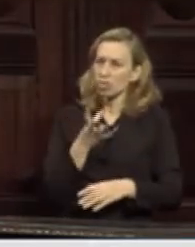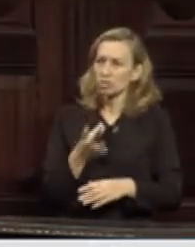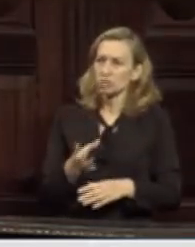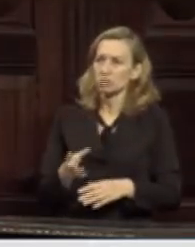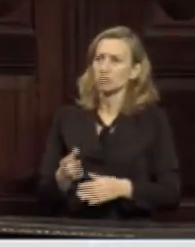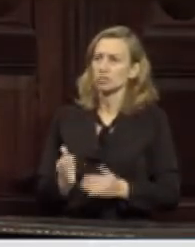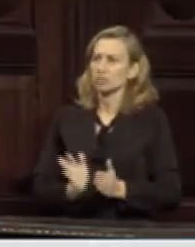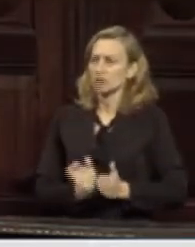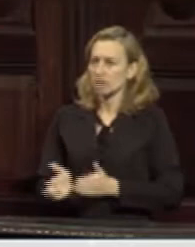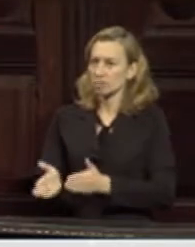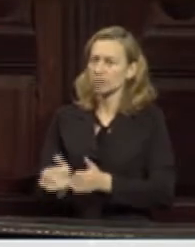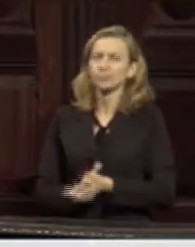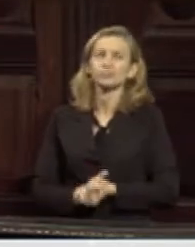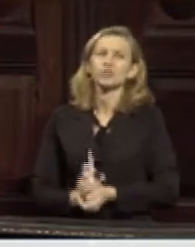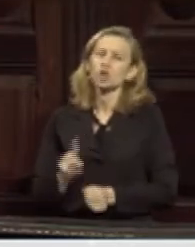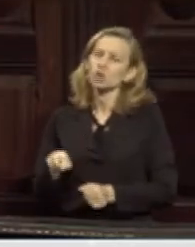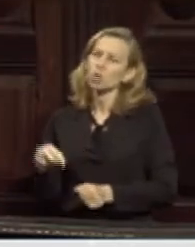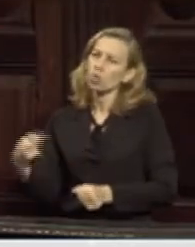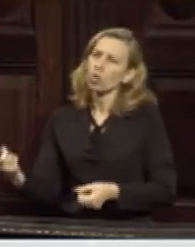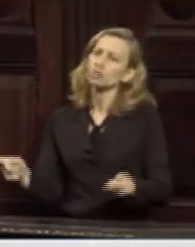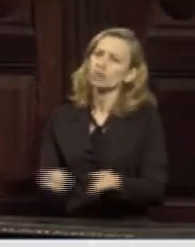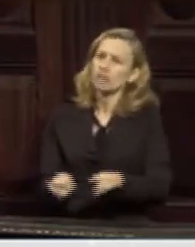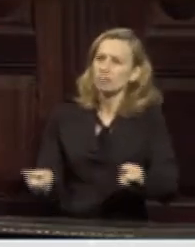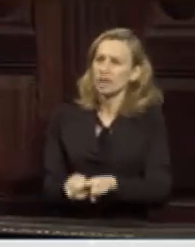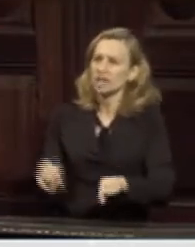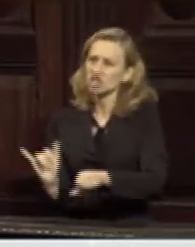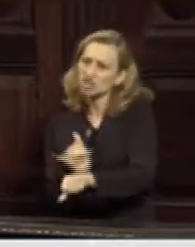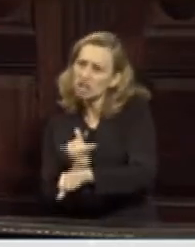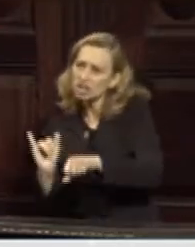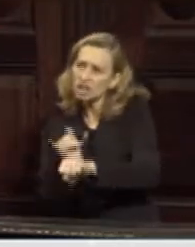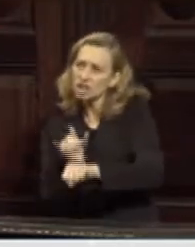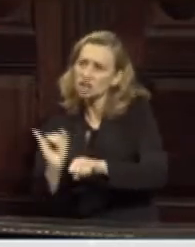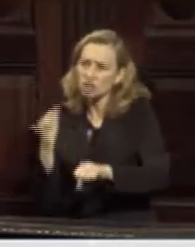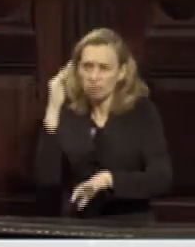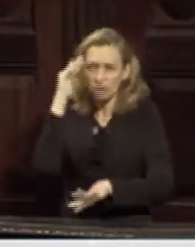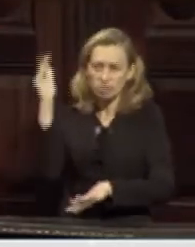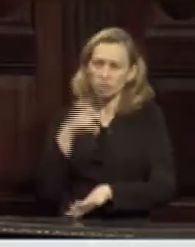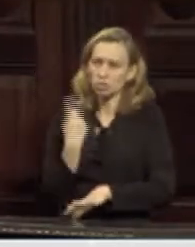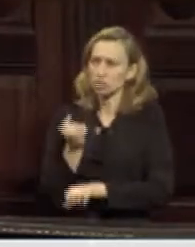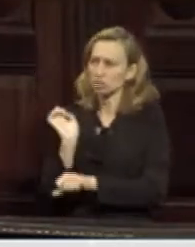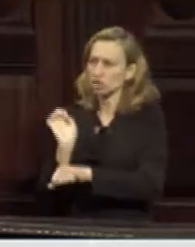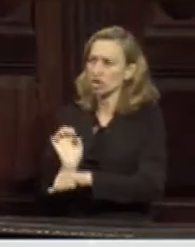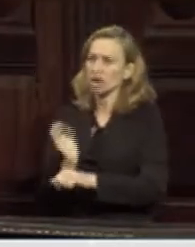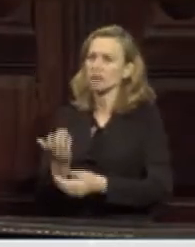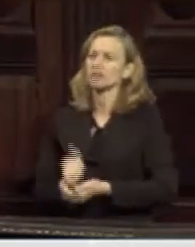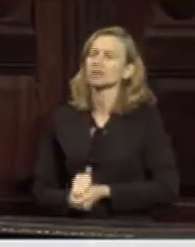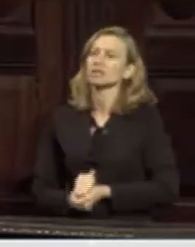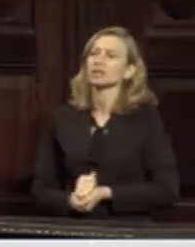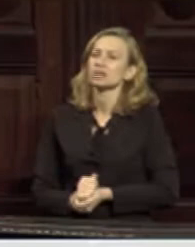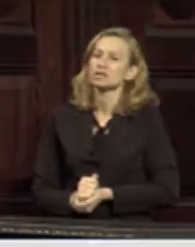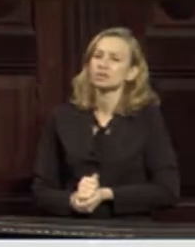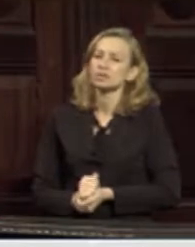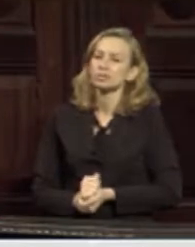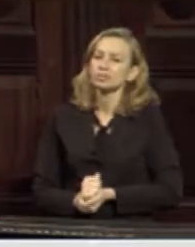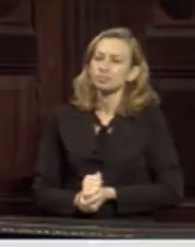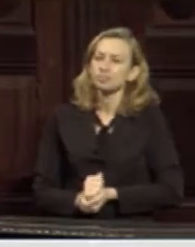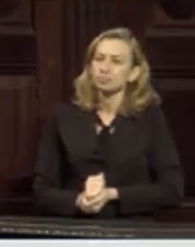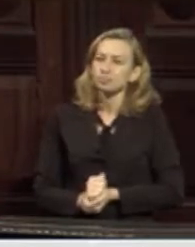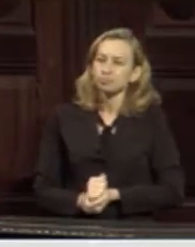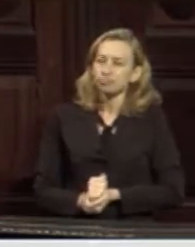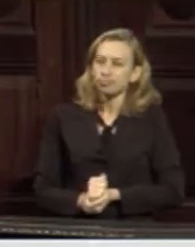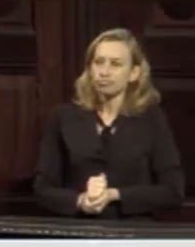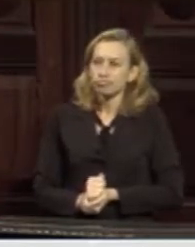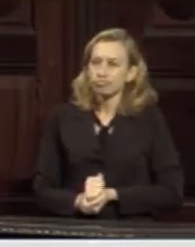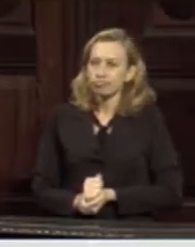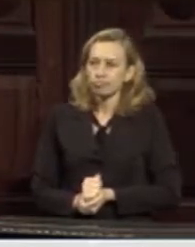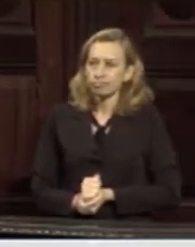trilhado. Uma outra questão estratégica e fundamental para o nosso Estado é a questão da manutenção da